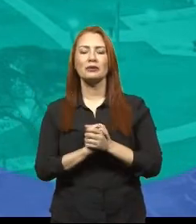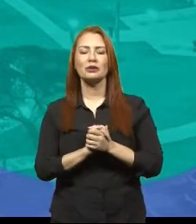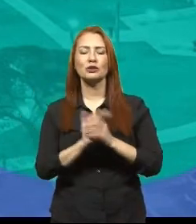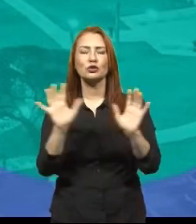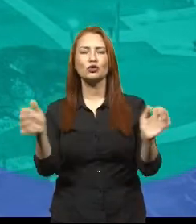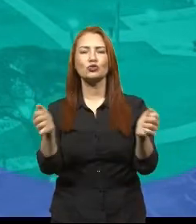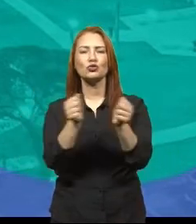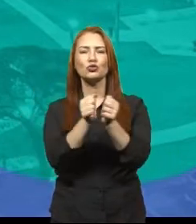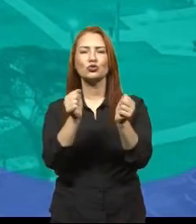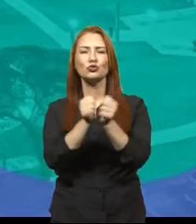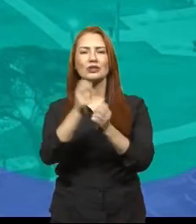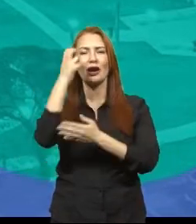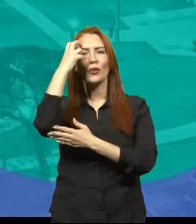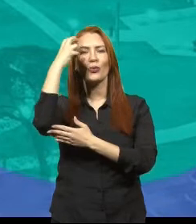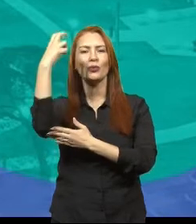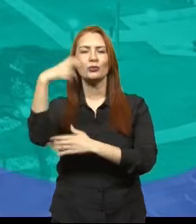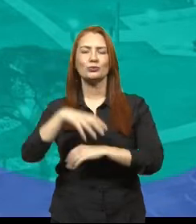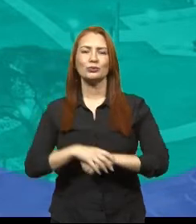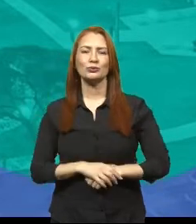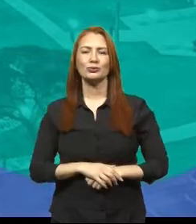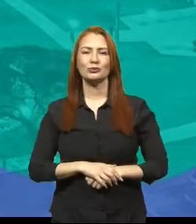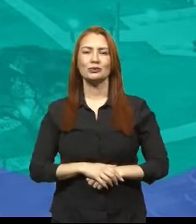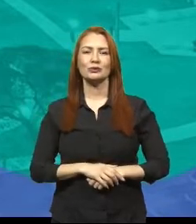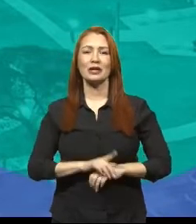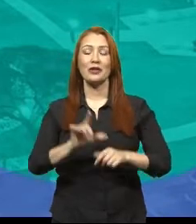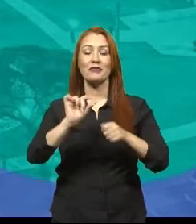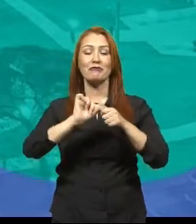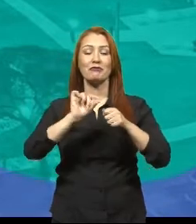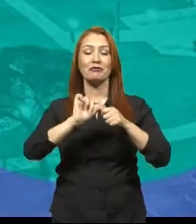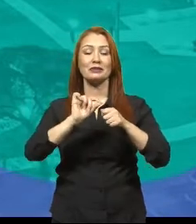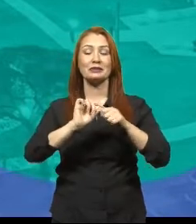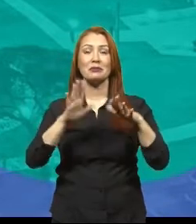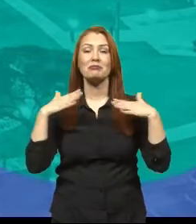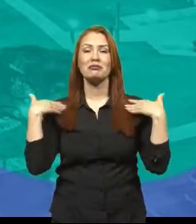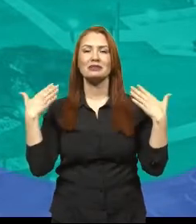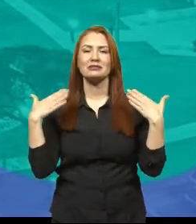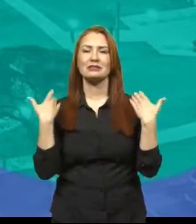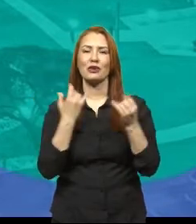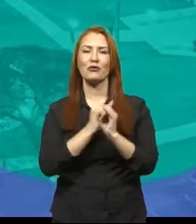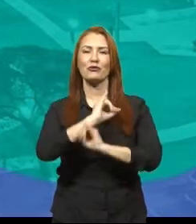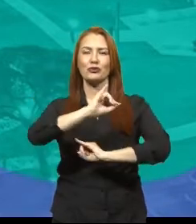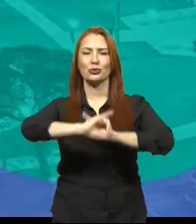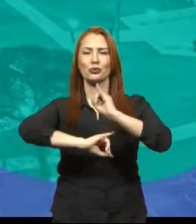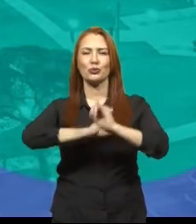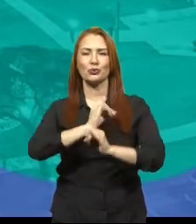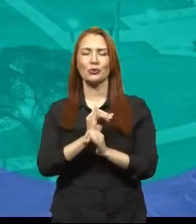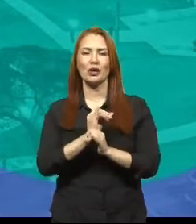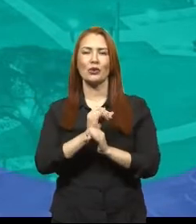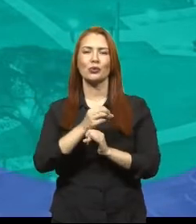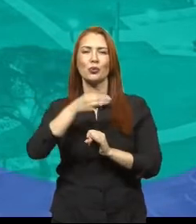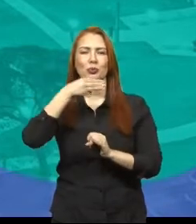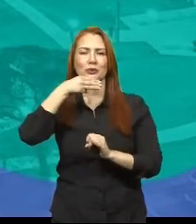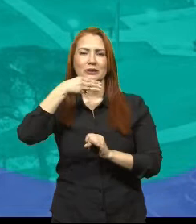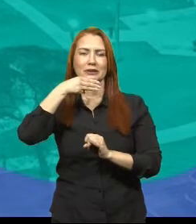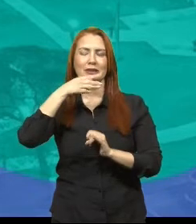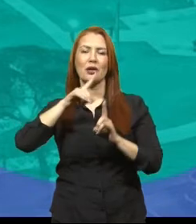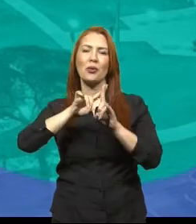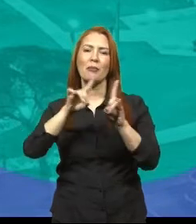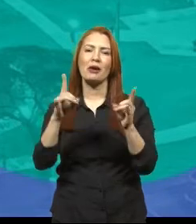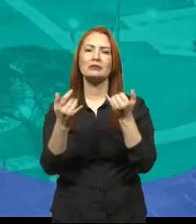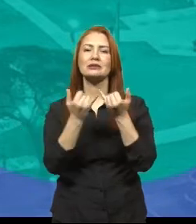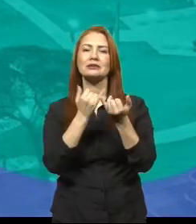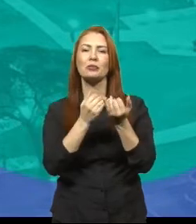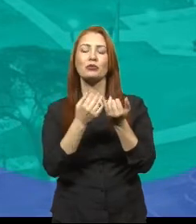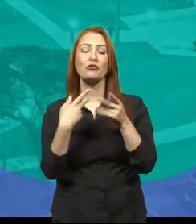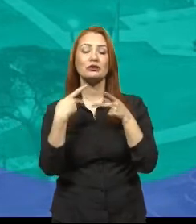entre povos, fazer passeios virtuais a museus, mas não só a museus, a escola de um colega de outro